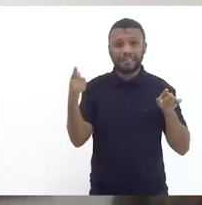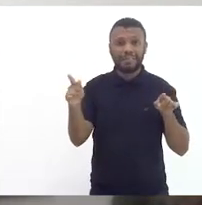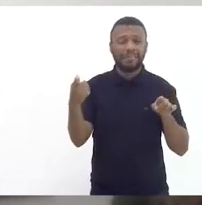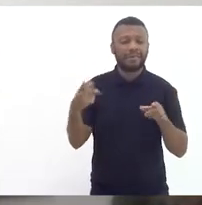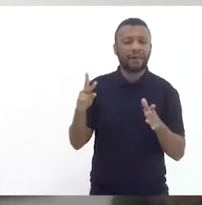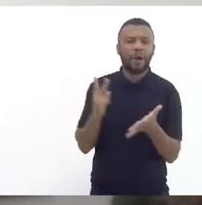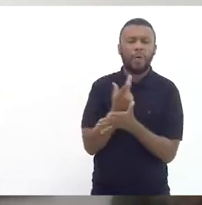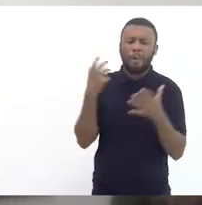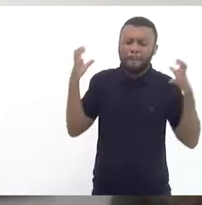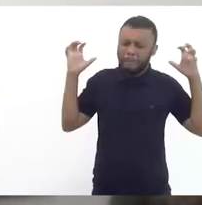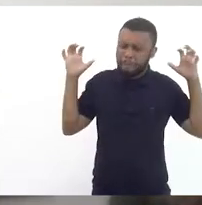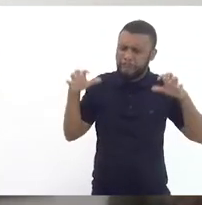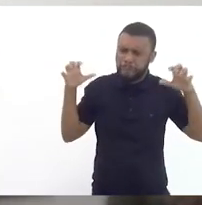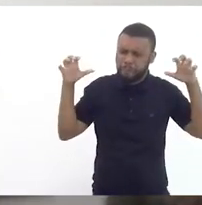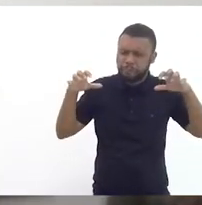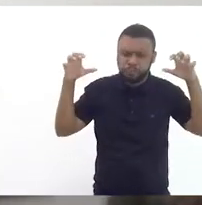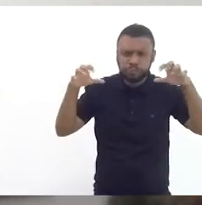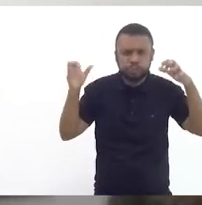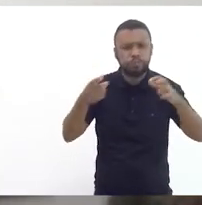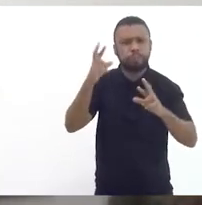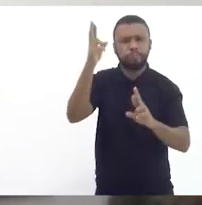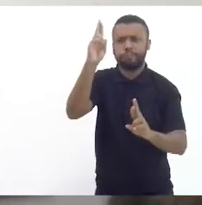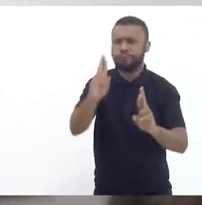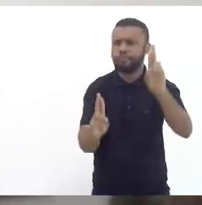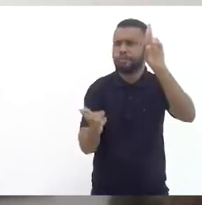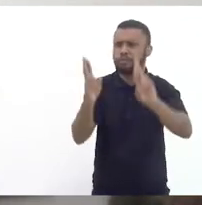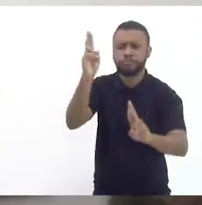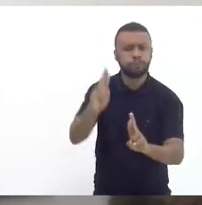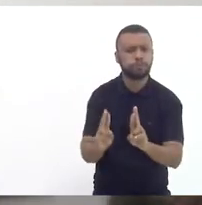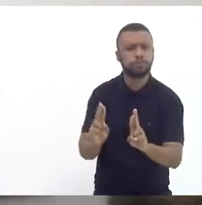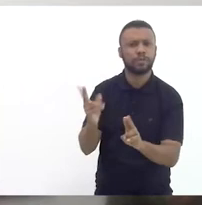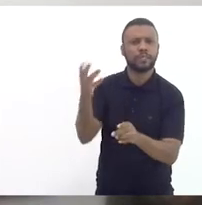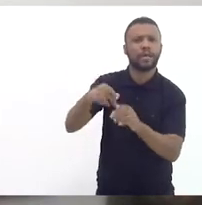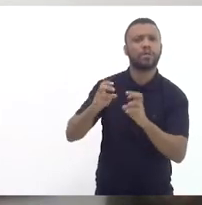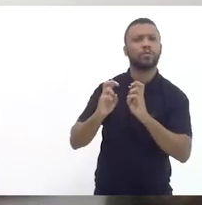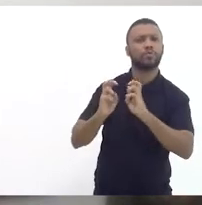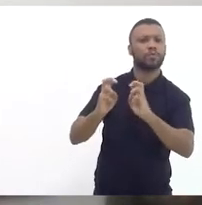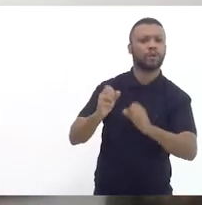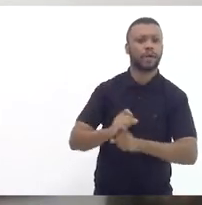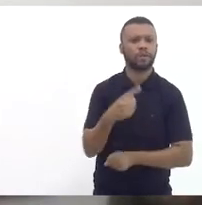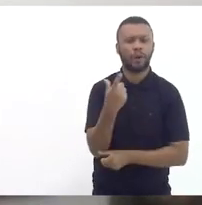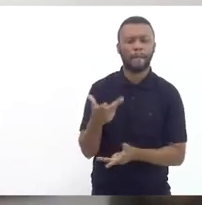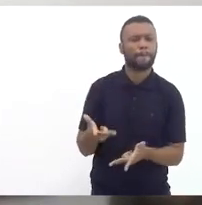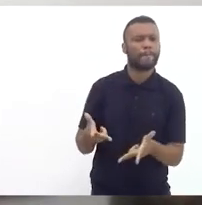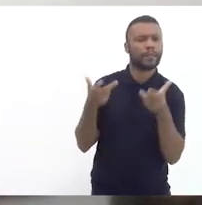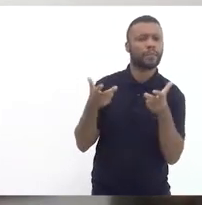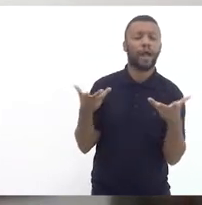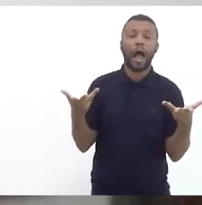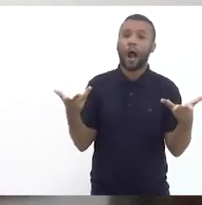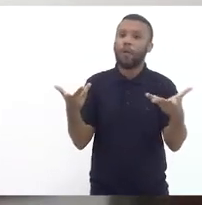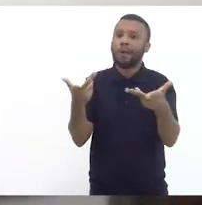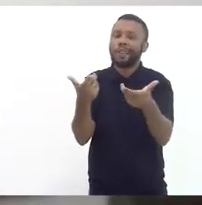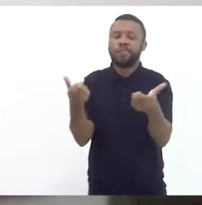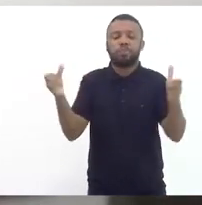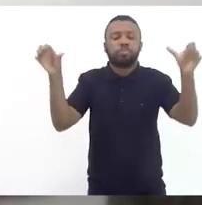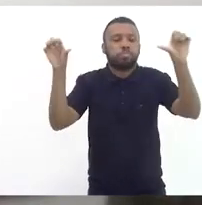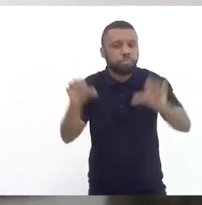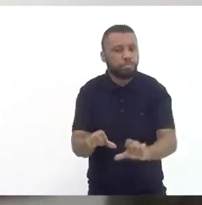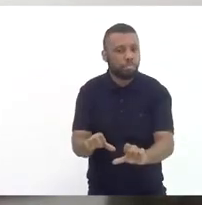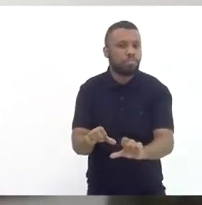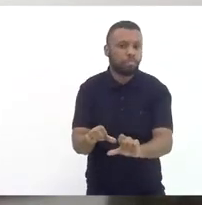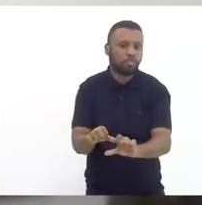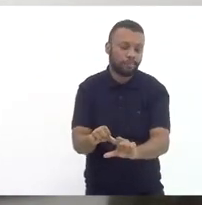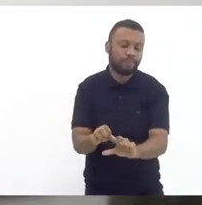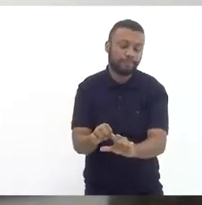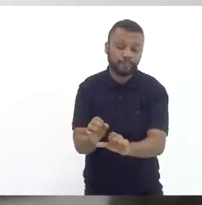dentro do trem. E o que a gente observa é o quê? Uma qualidade deplorável na prestação de serviço. Acho que a deputada Gucinha